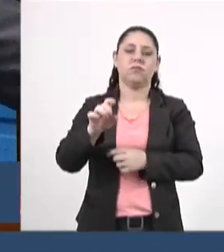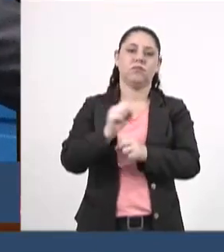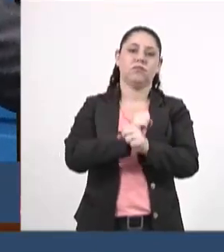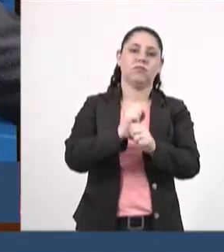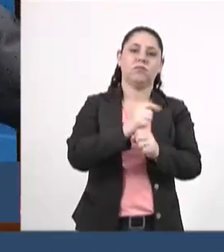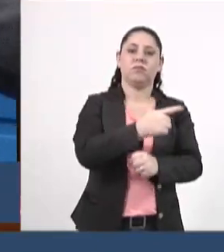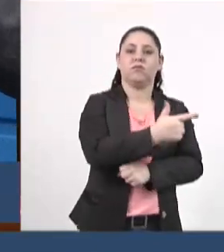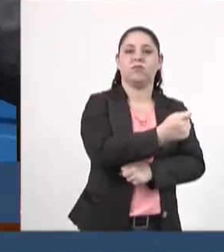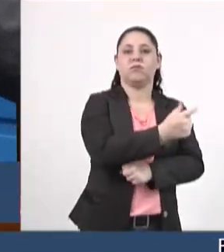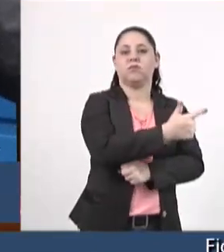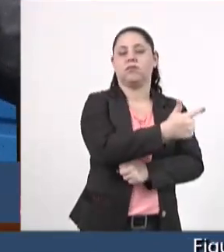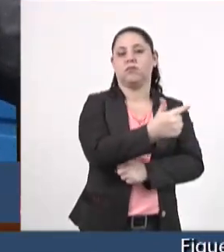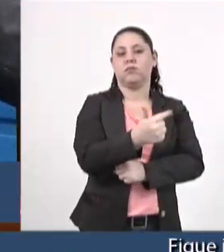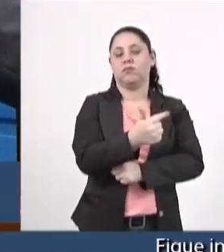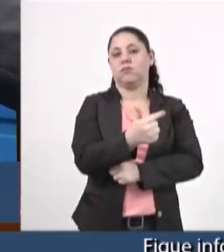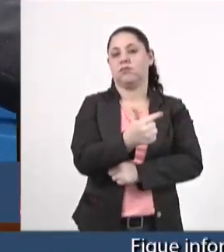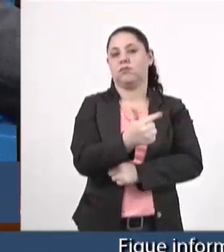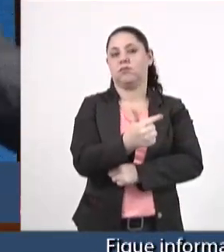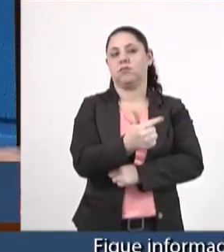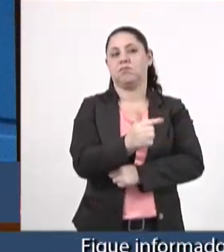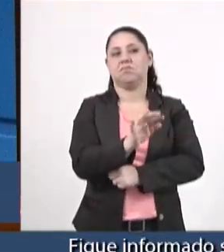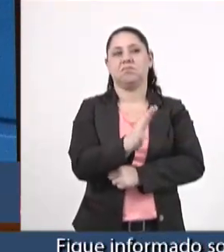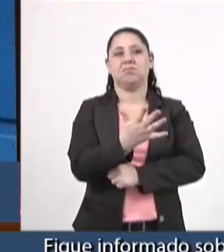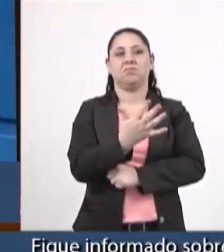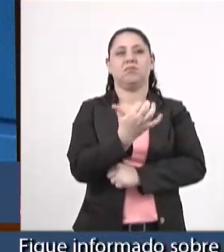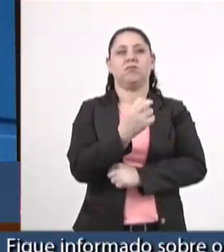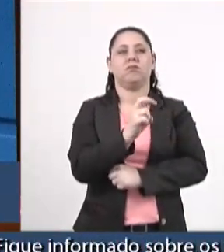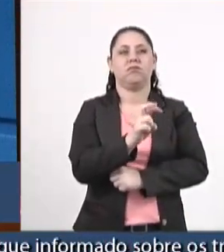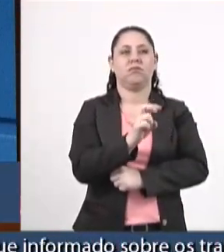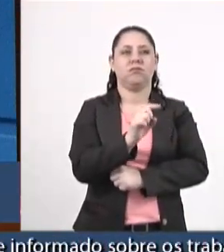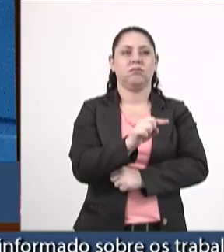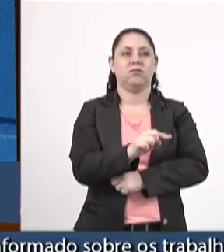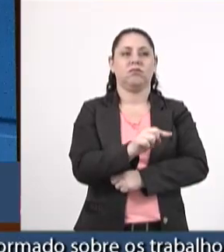de 2022 foi de